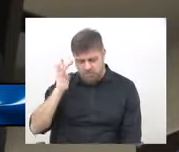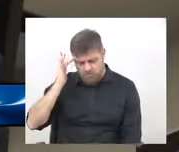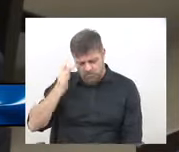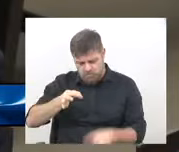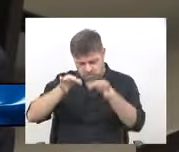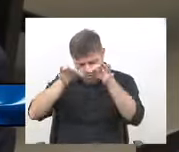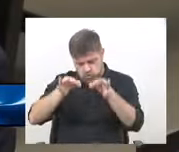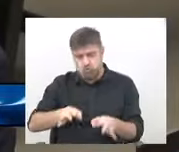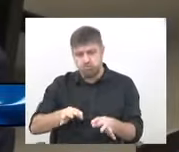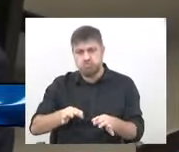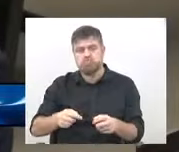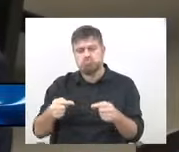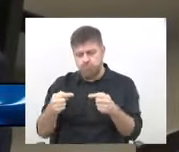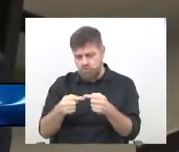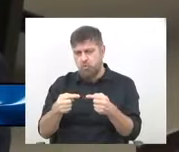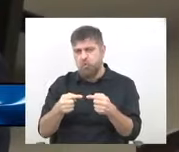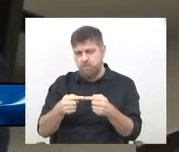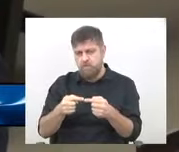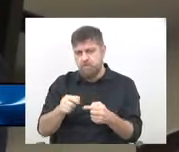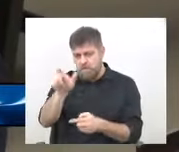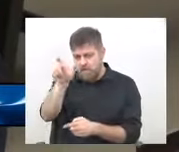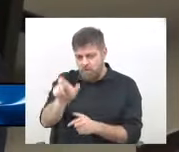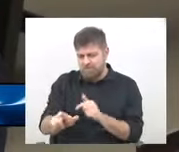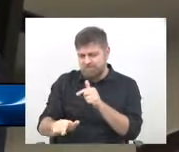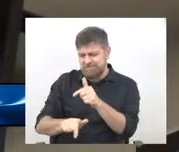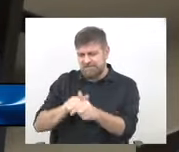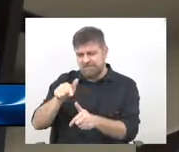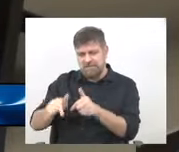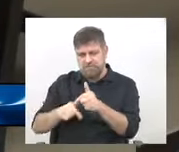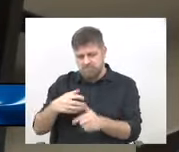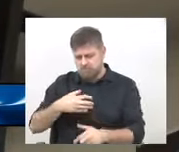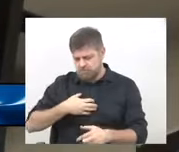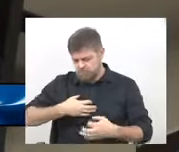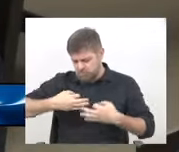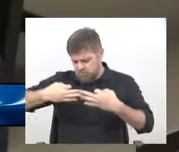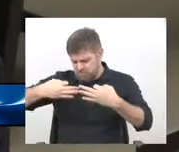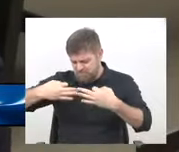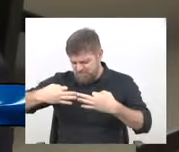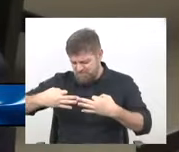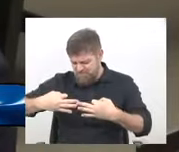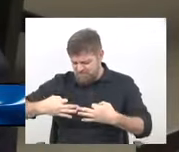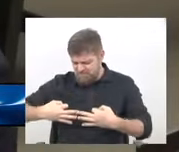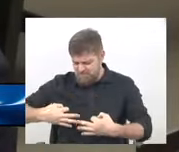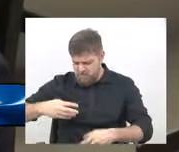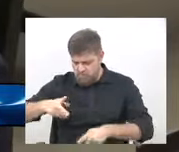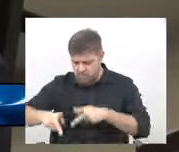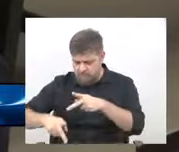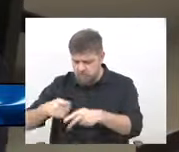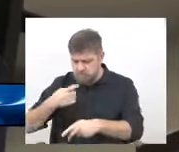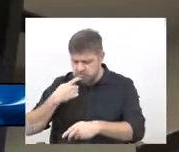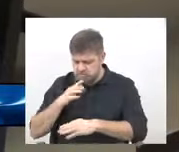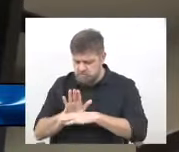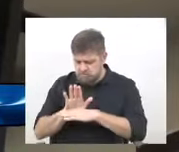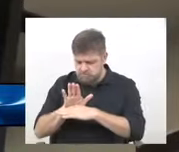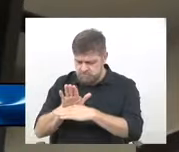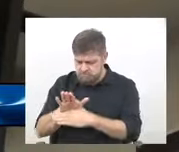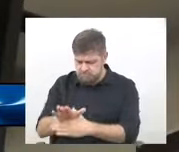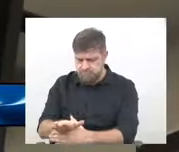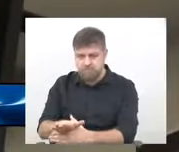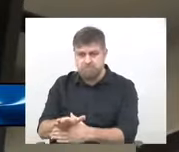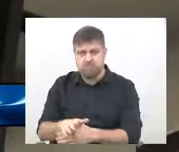justa a um homem que trabalhou honestamente pelos munícipes da nossa cidade,